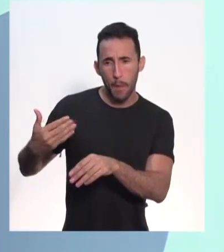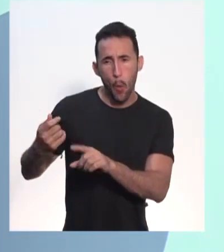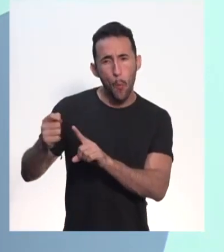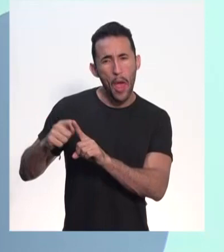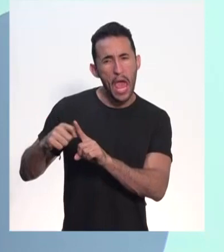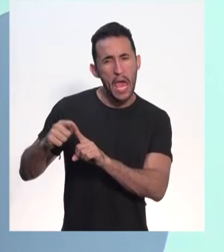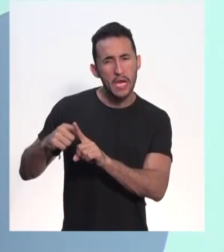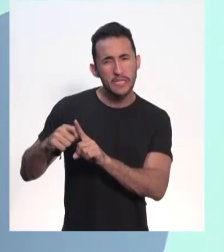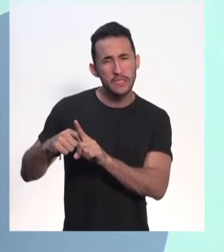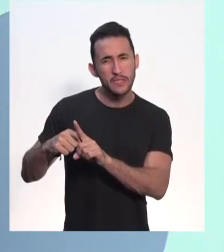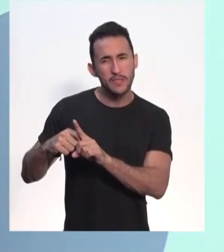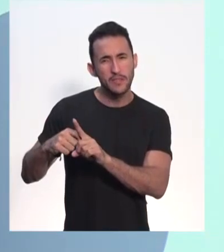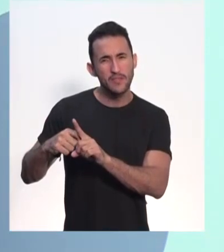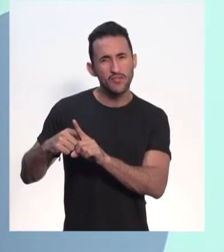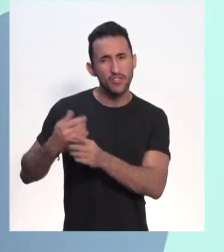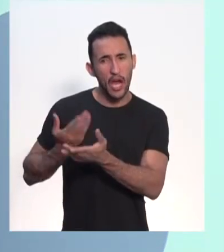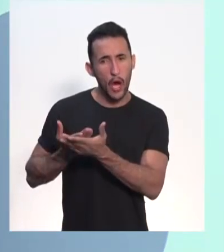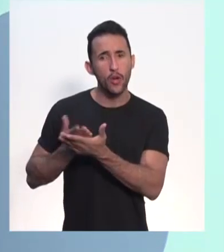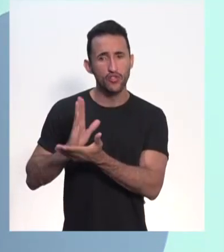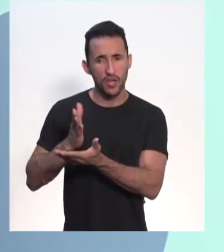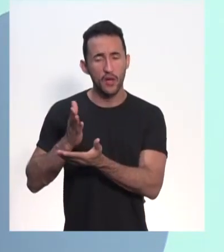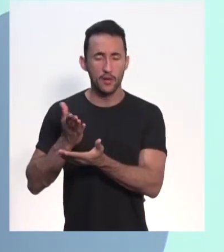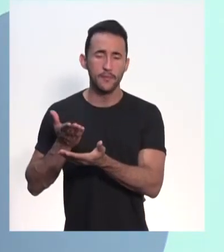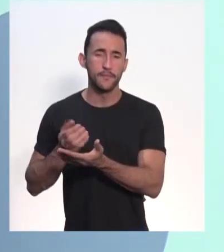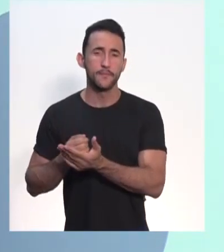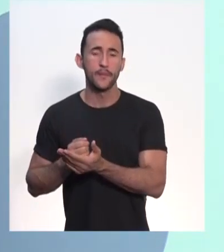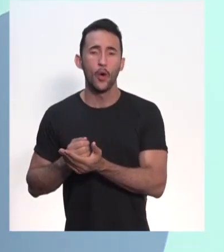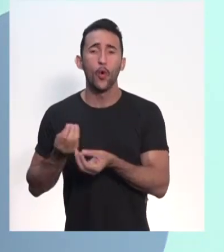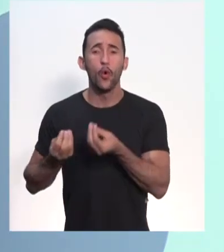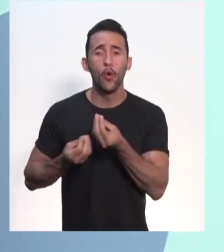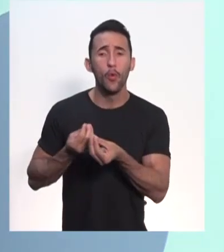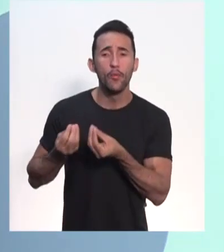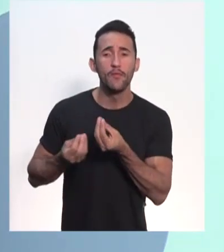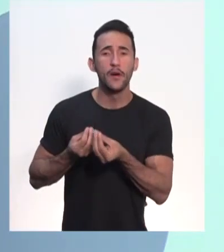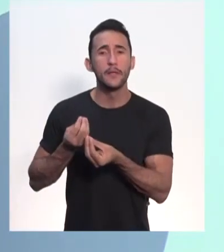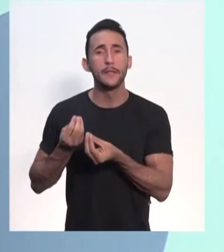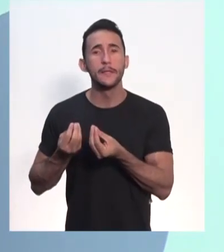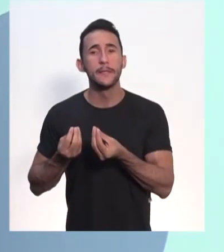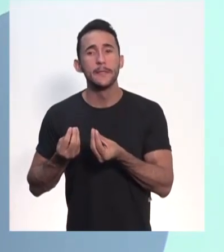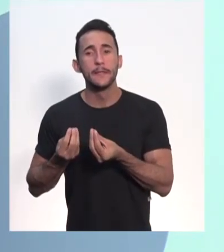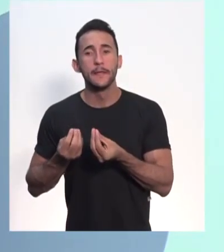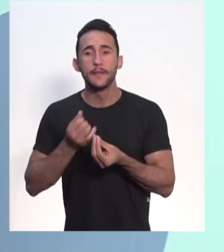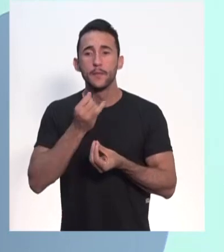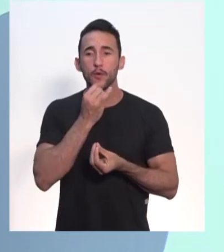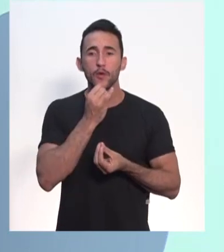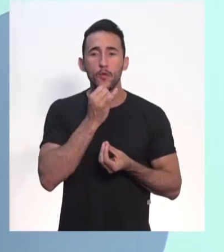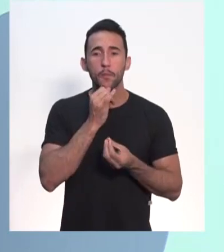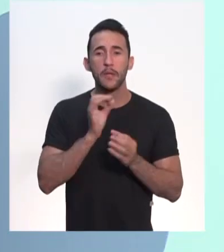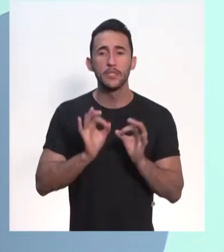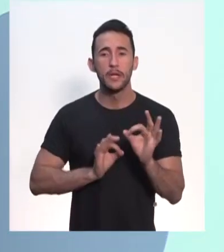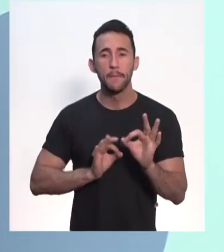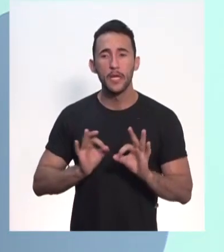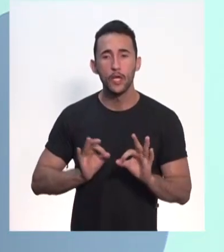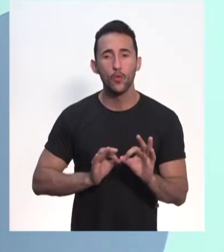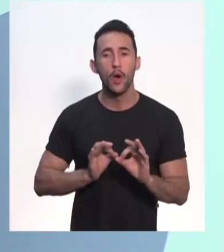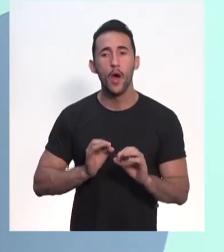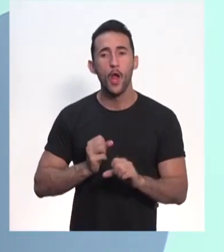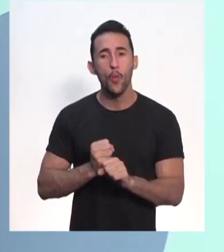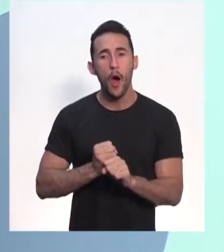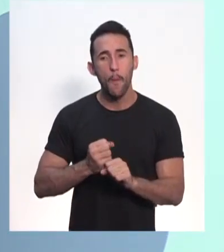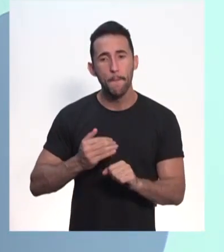que estamos isolados, né? A questão da leitura, seja a leitura na língua inglesa ou na nossa